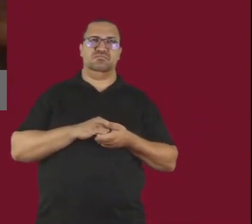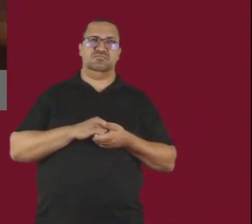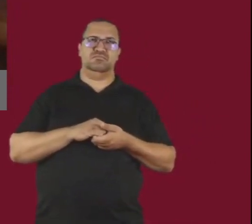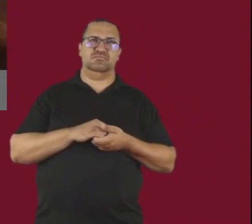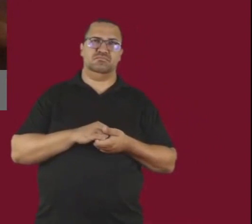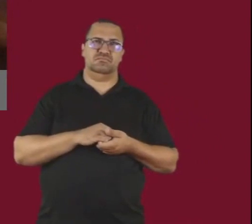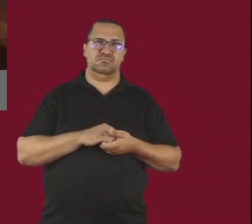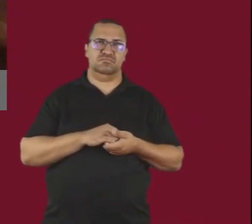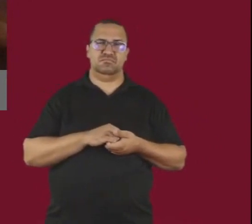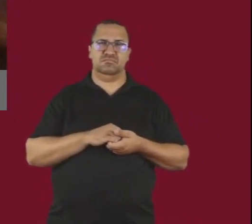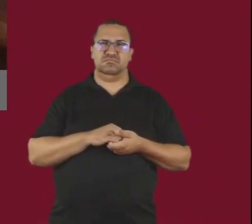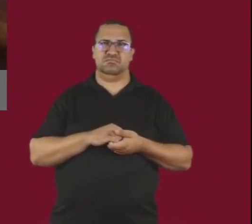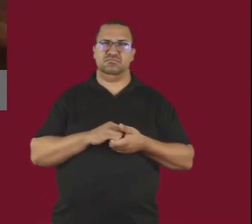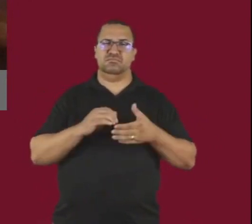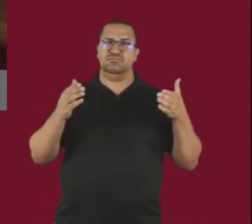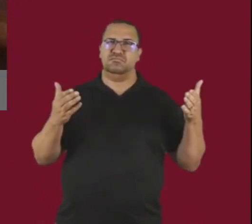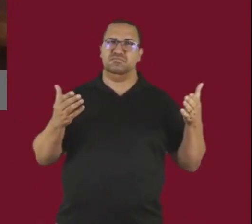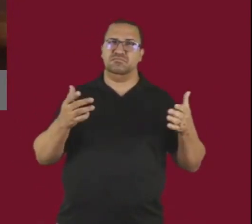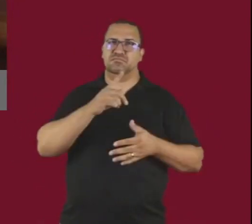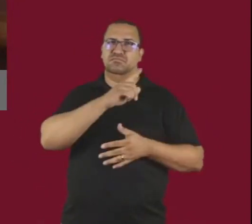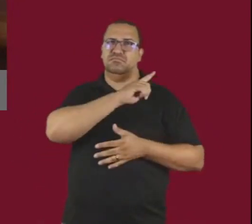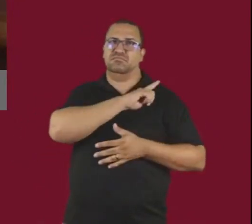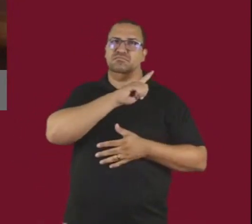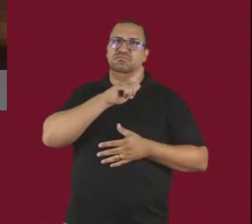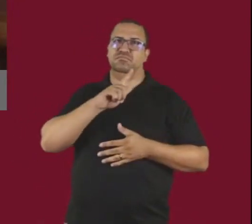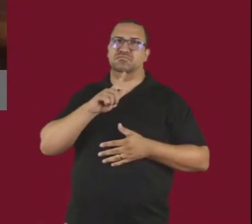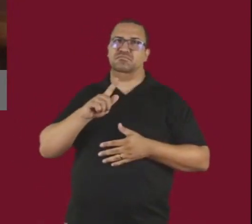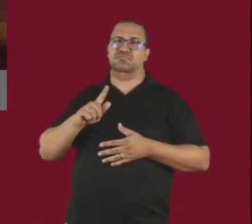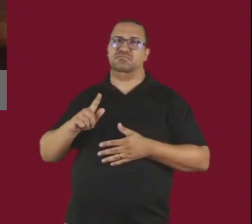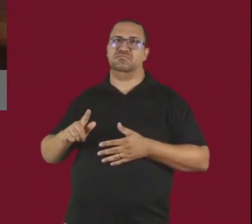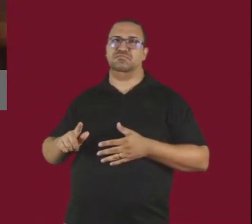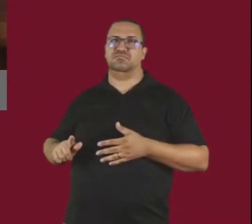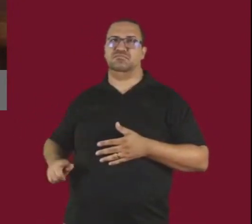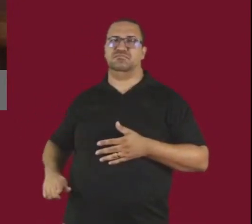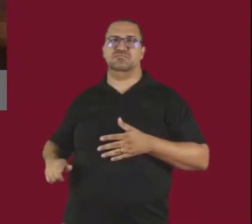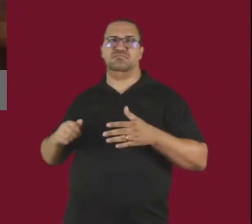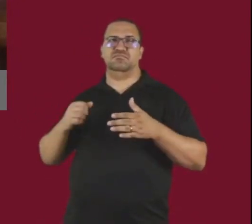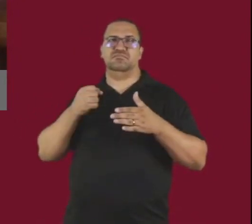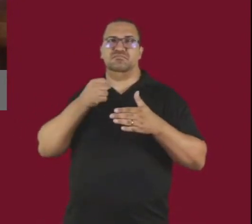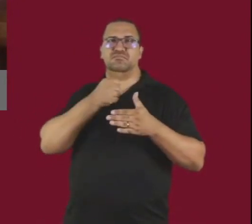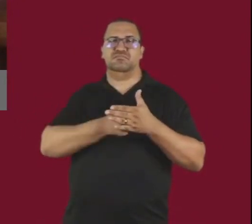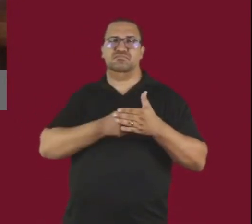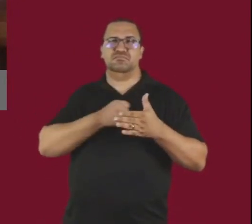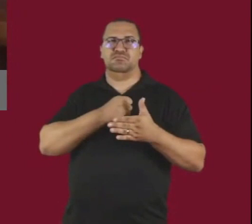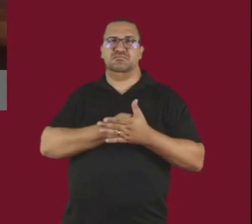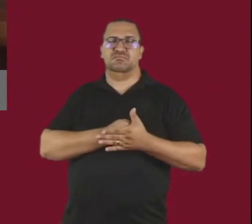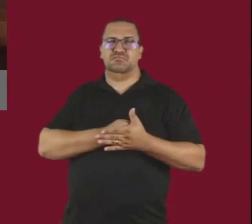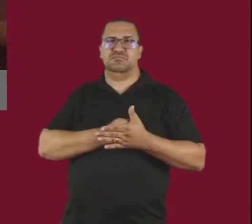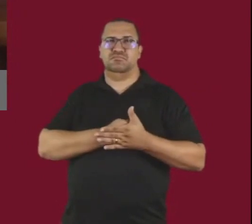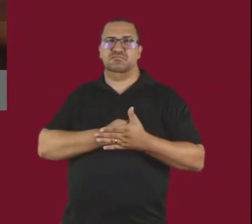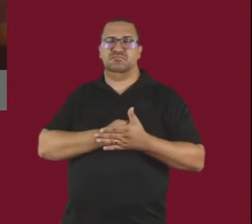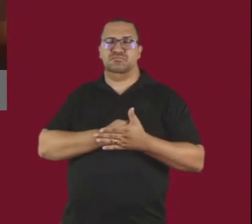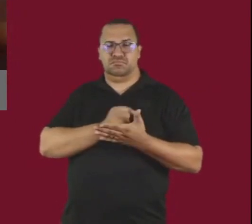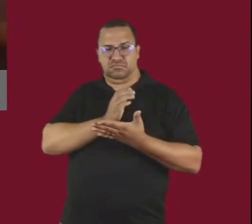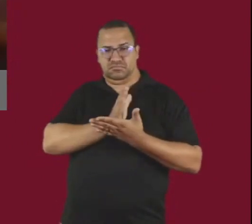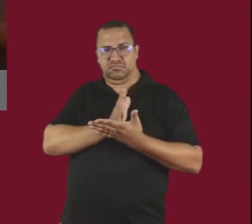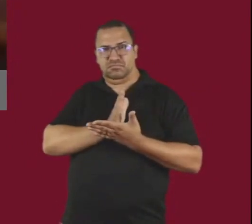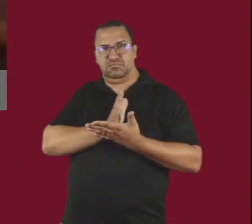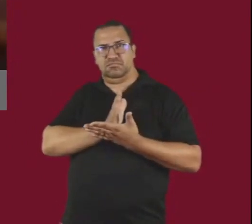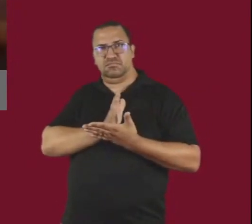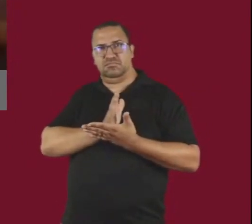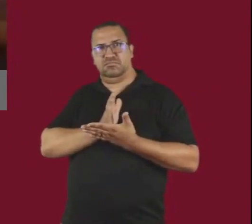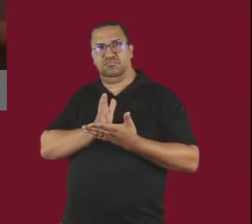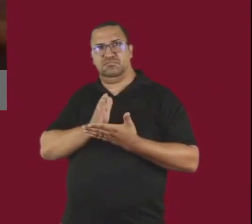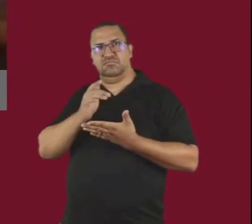E esse governo está determinado, a maior parte desse governo está determinado a abrir uma